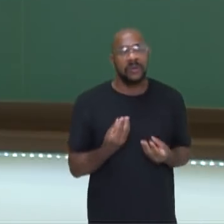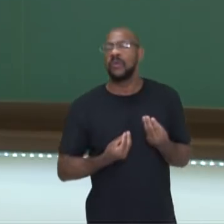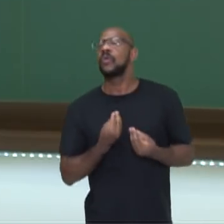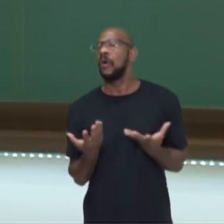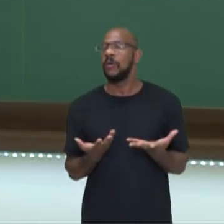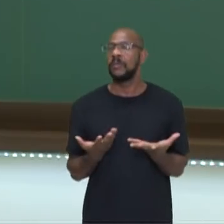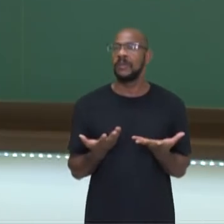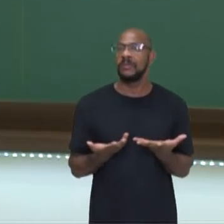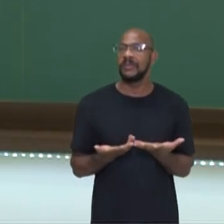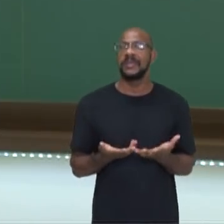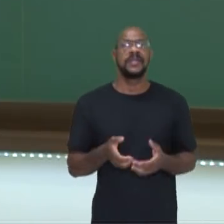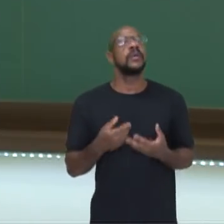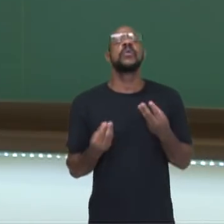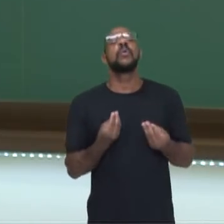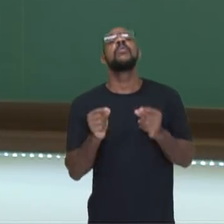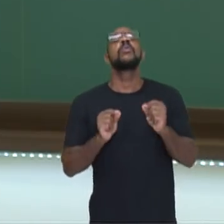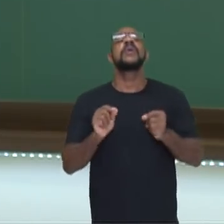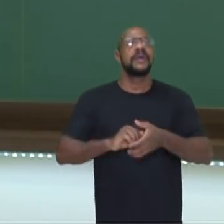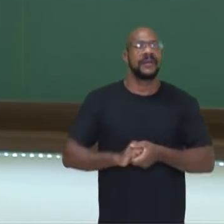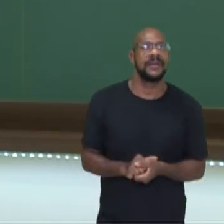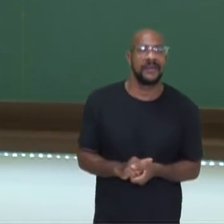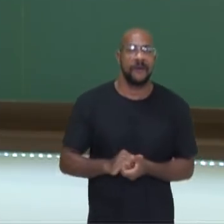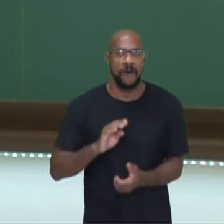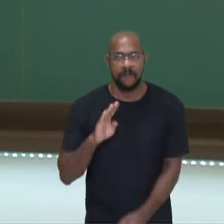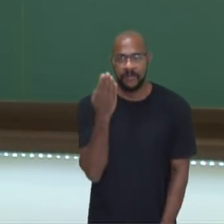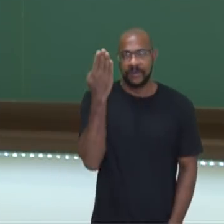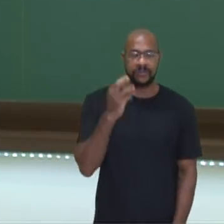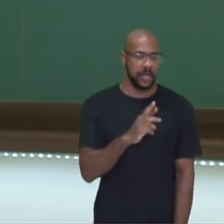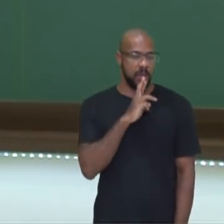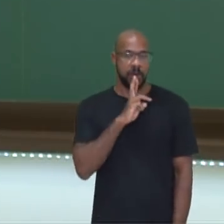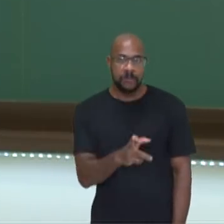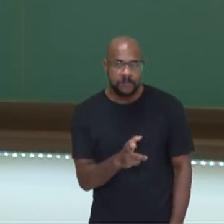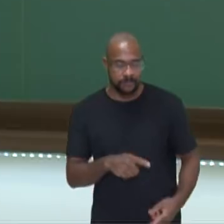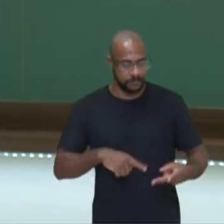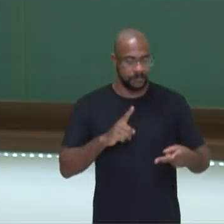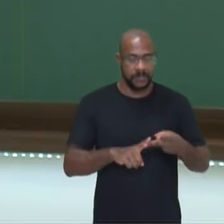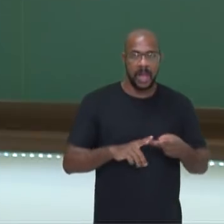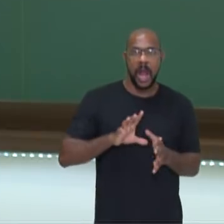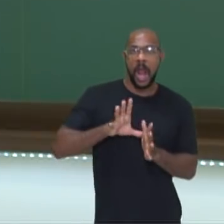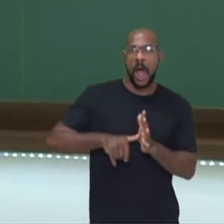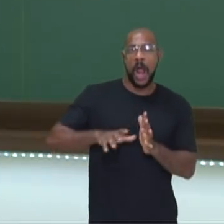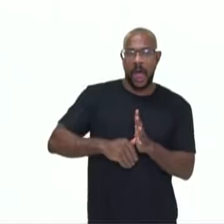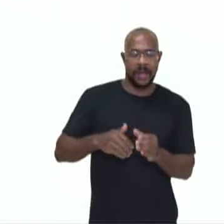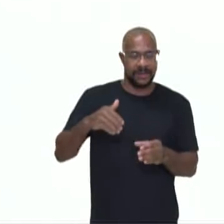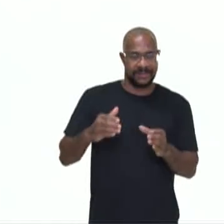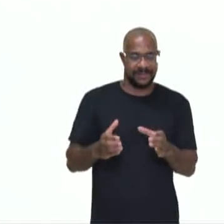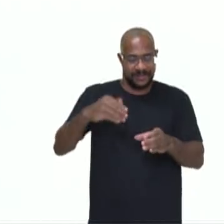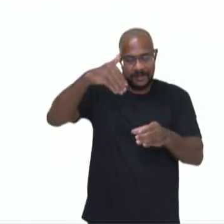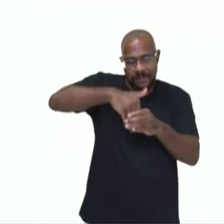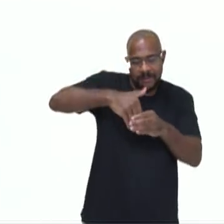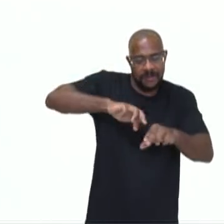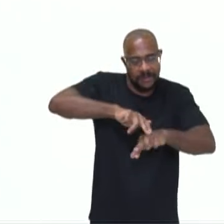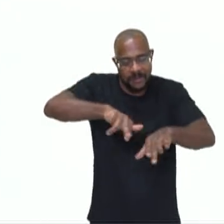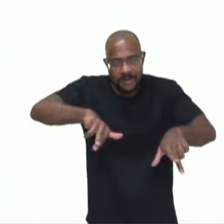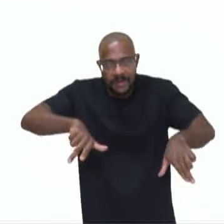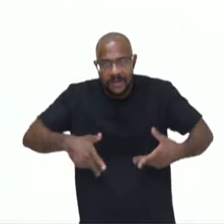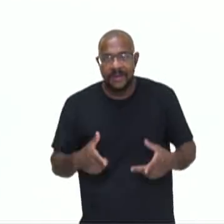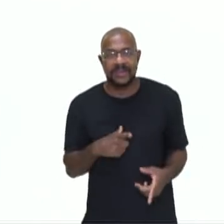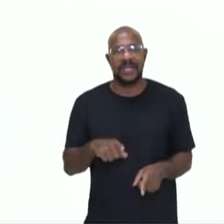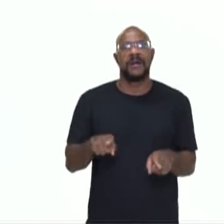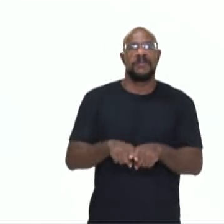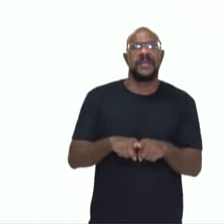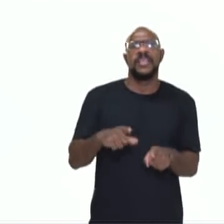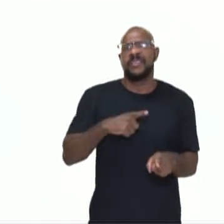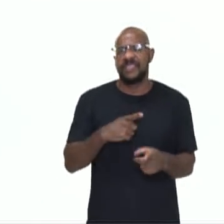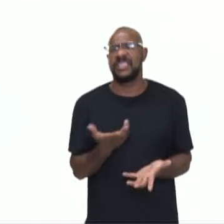eleitoral generalizada, como falsificação de resultados, roubo de urnas, inclusão dos votos de